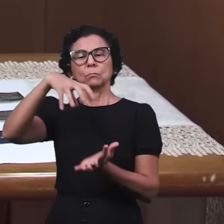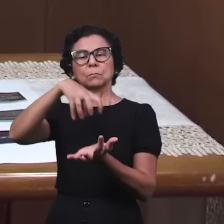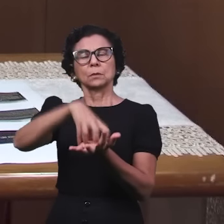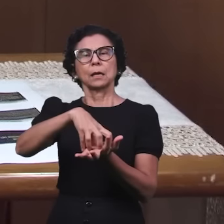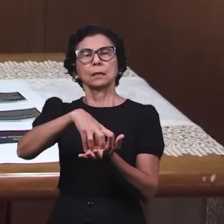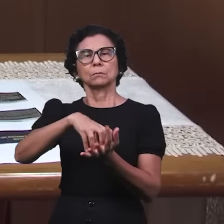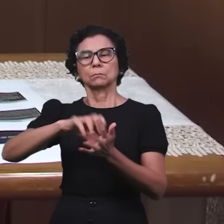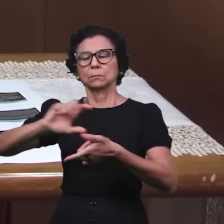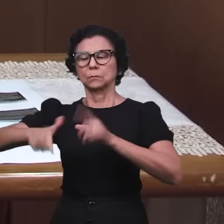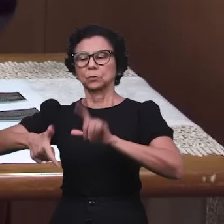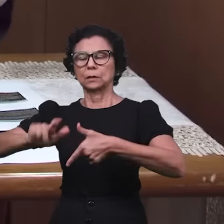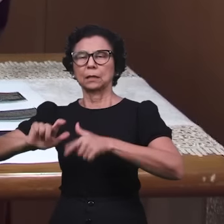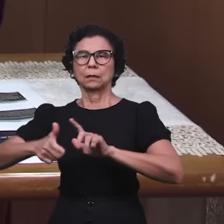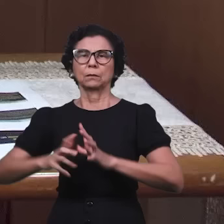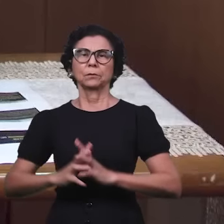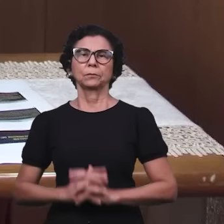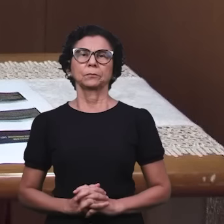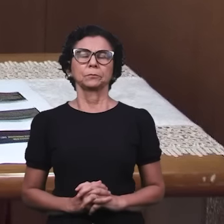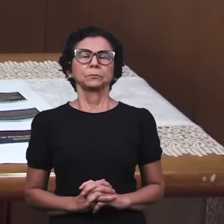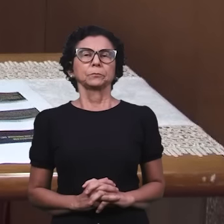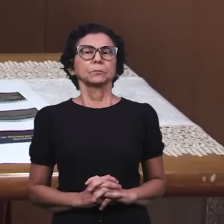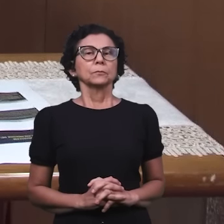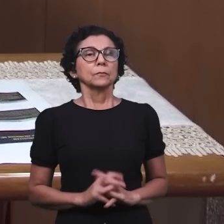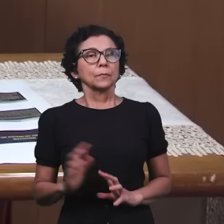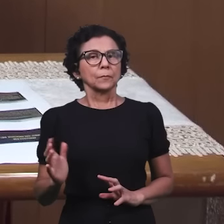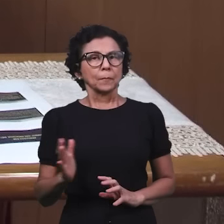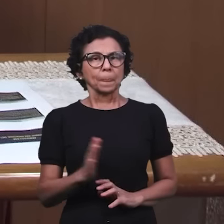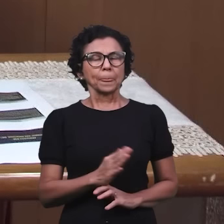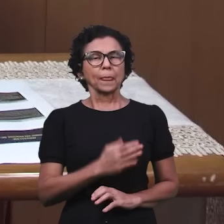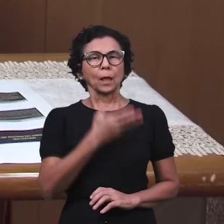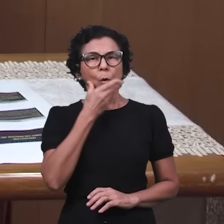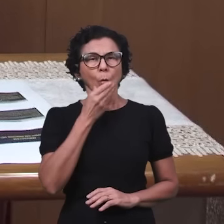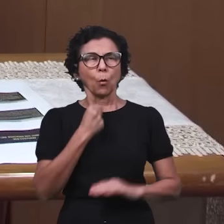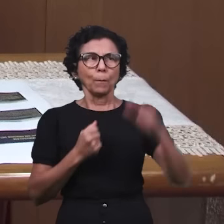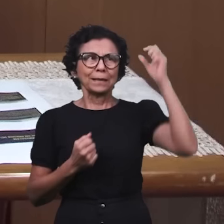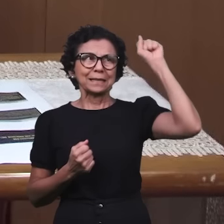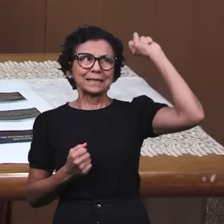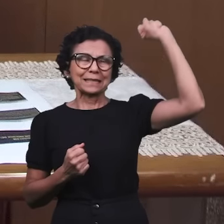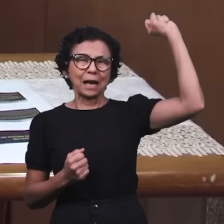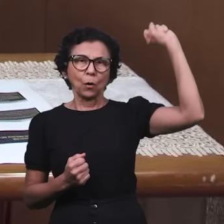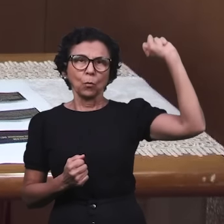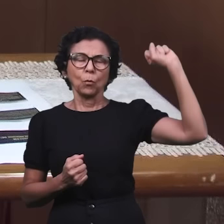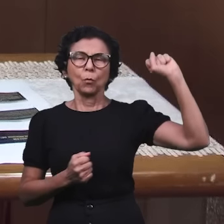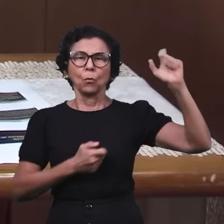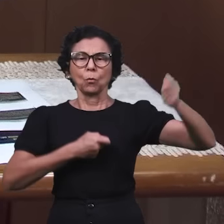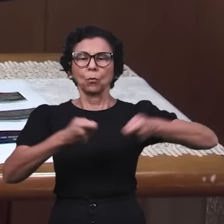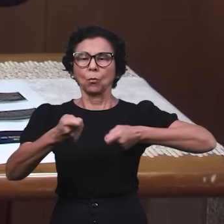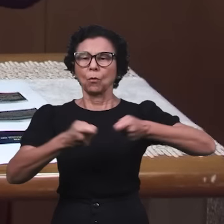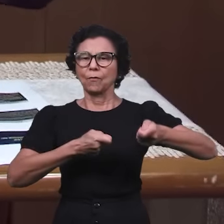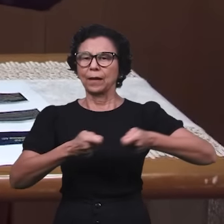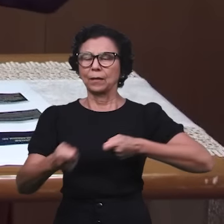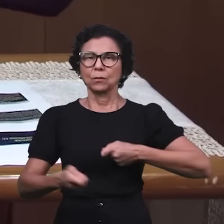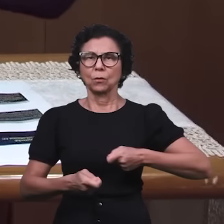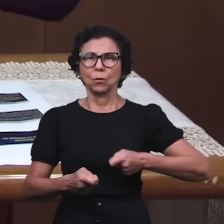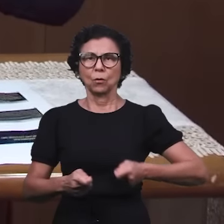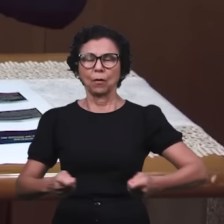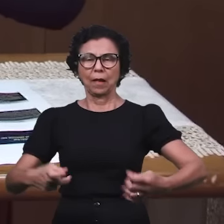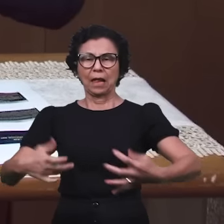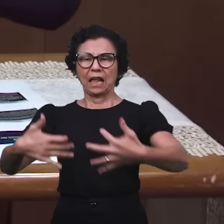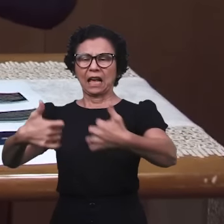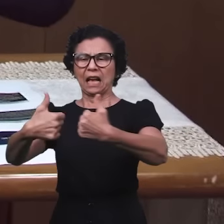tinha um centro, que era o Senhor. Quando Saul reinou, Saul não buscou a arca, porque o centro passou a ser